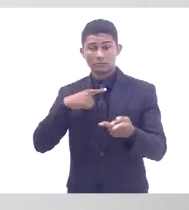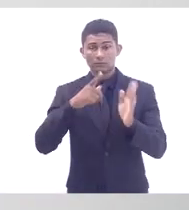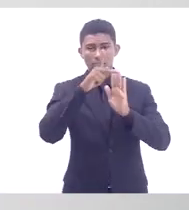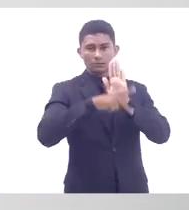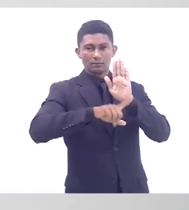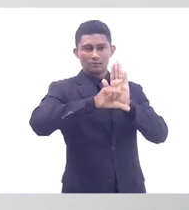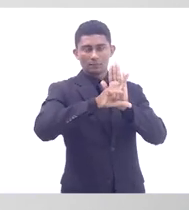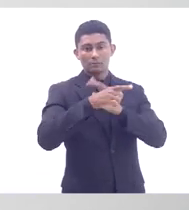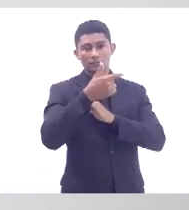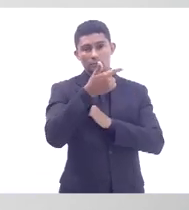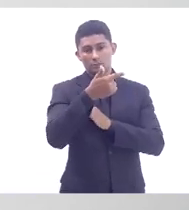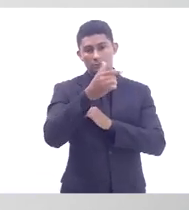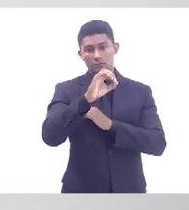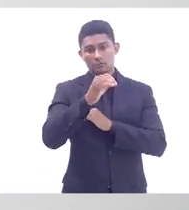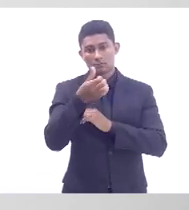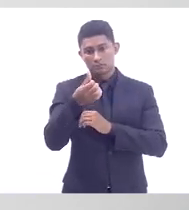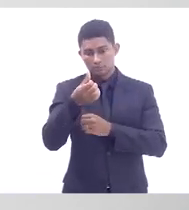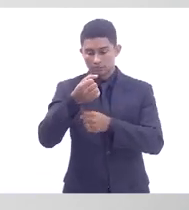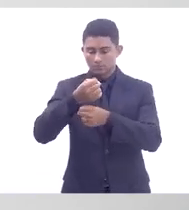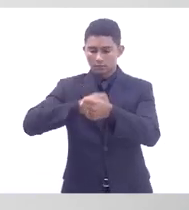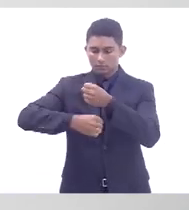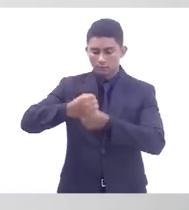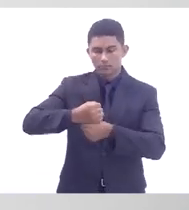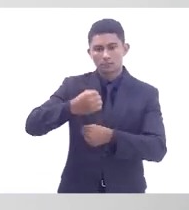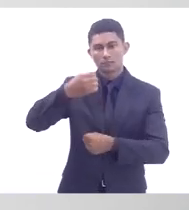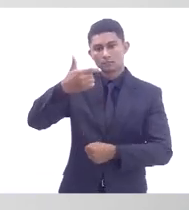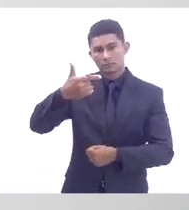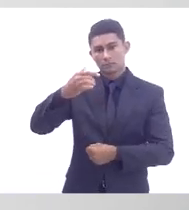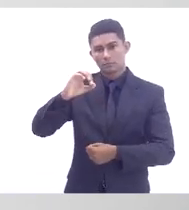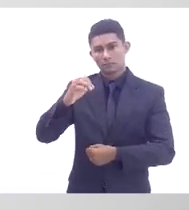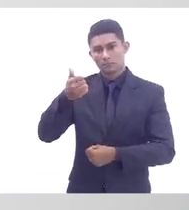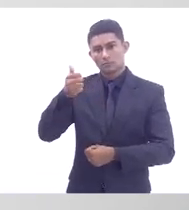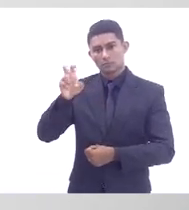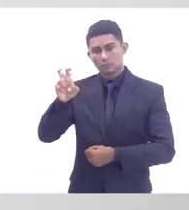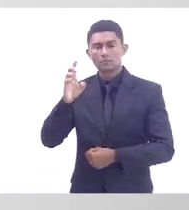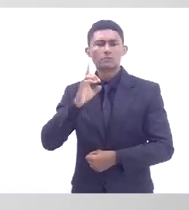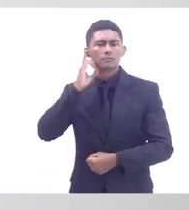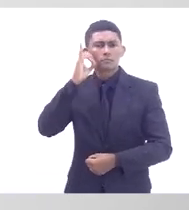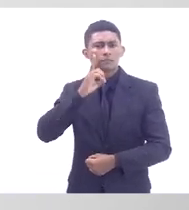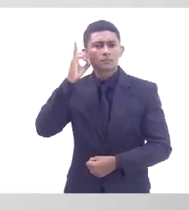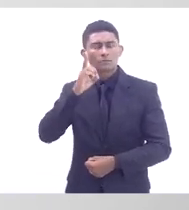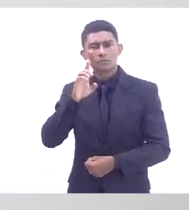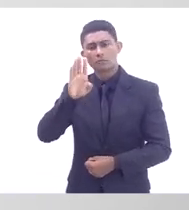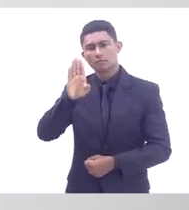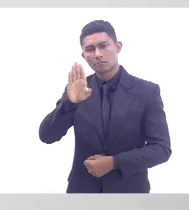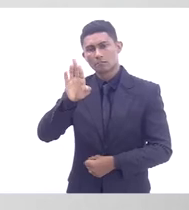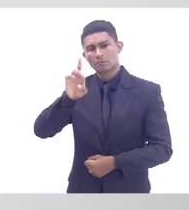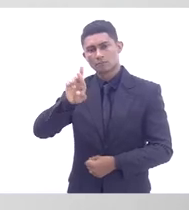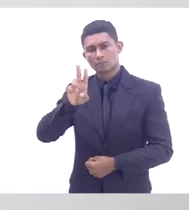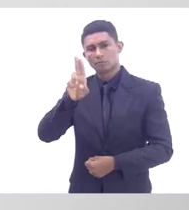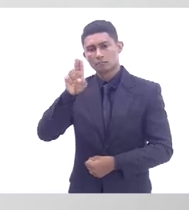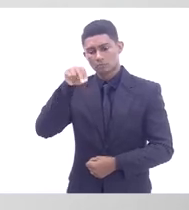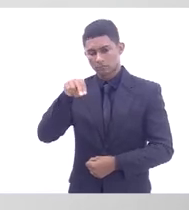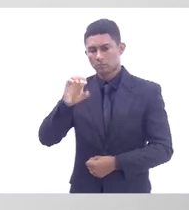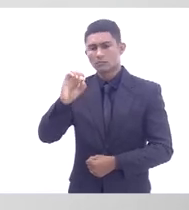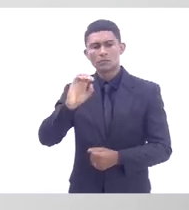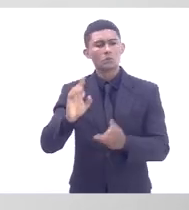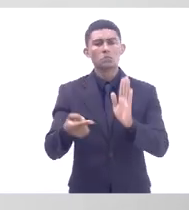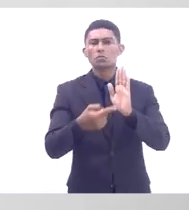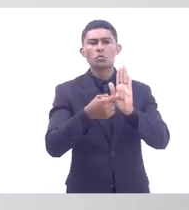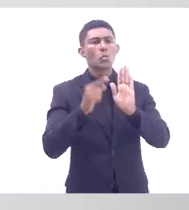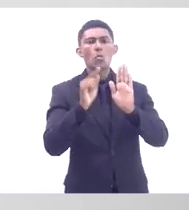lei 206/2015 é de autoria do deputado Bruno dá Uai ou que dispõe sobre